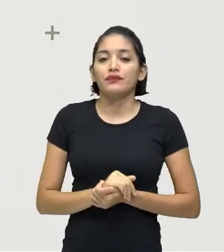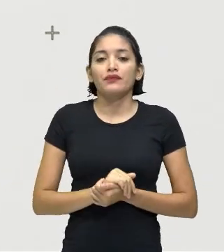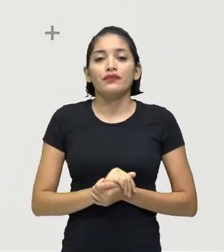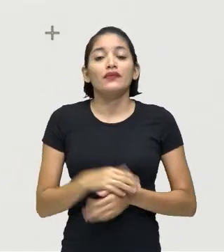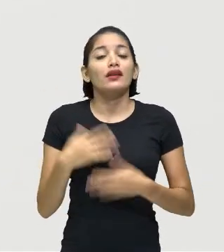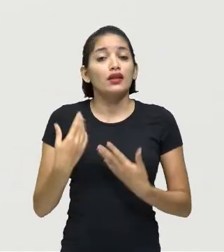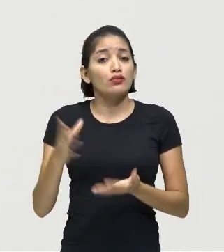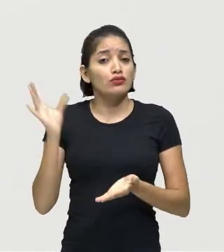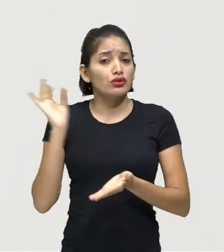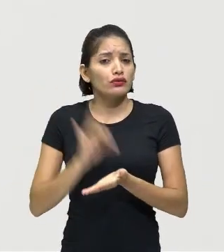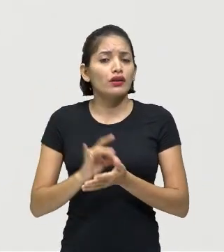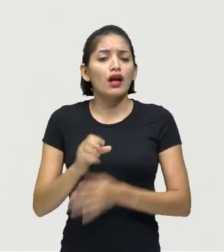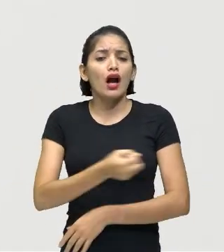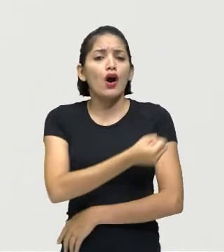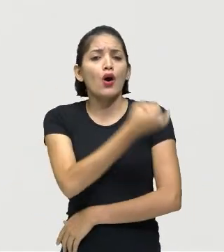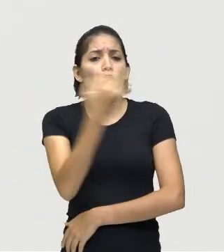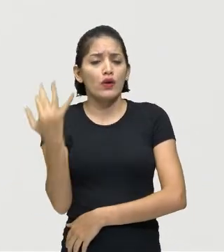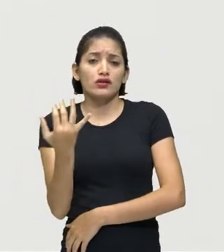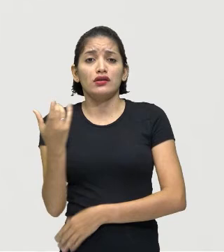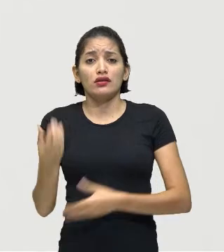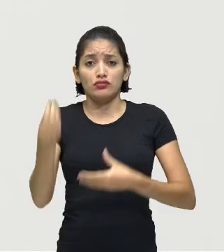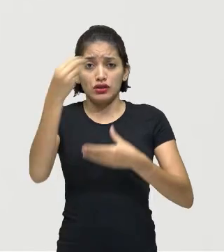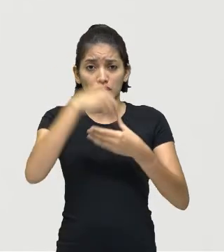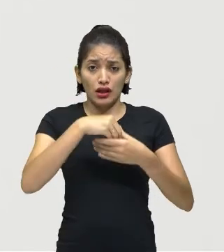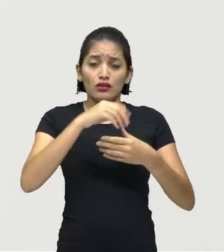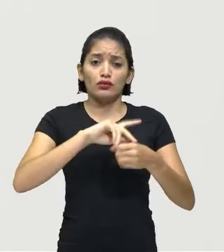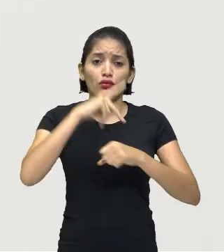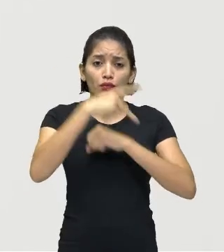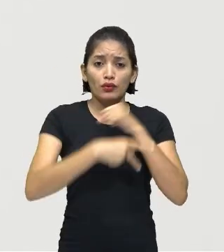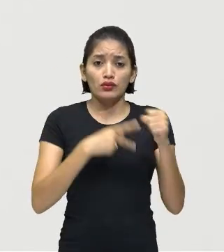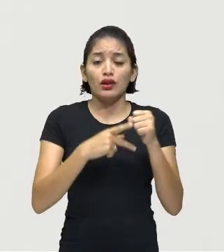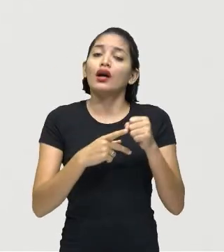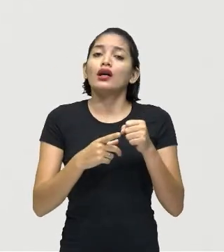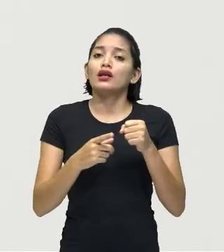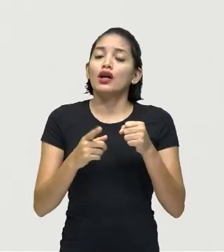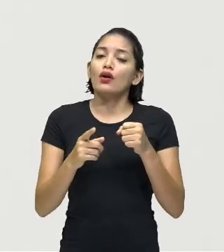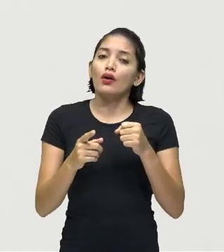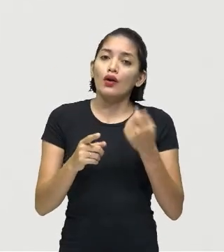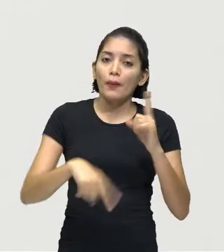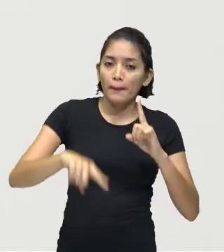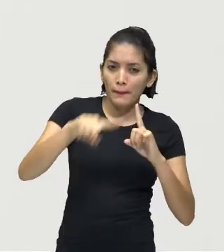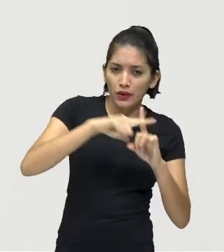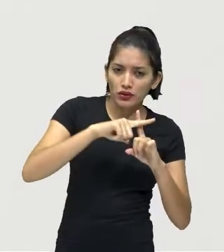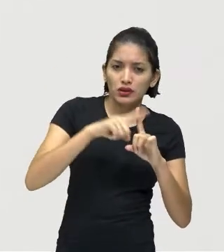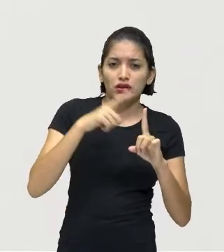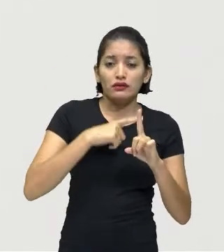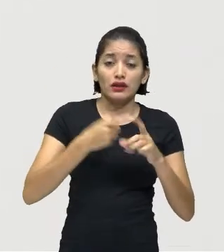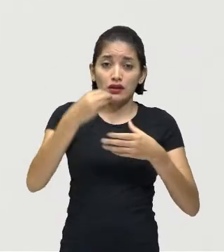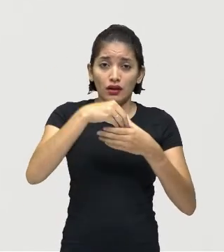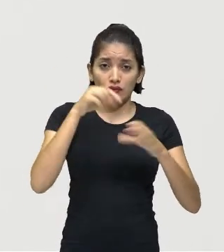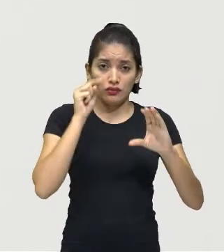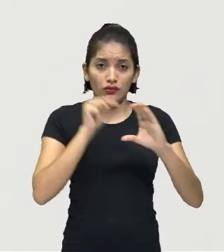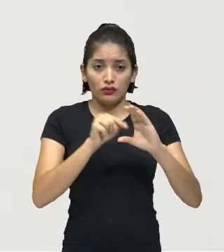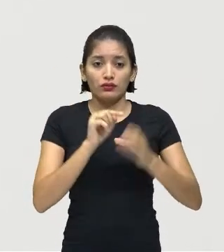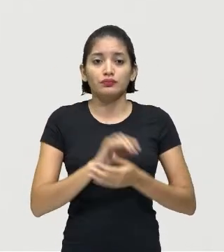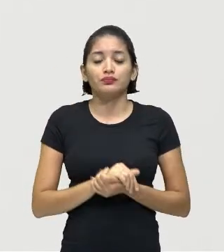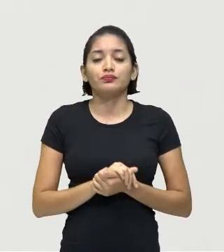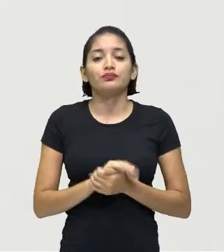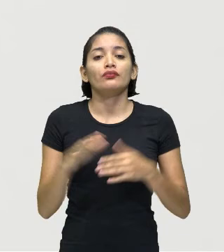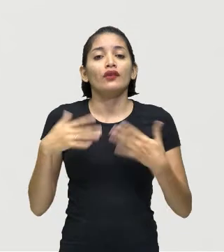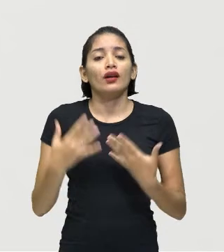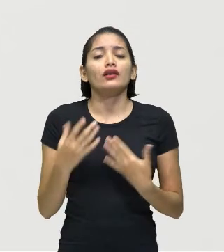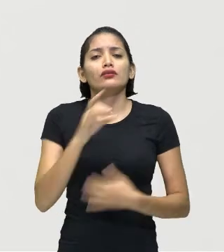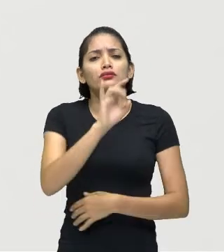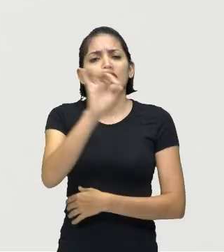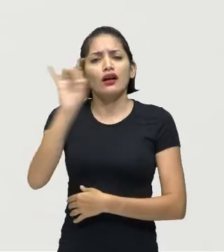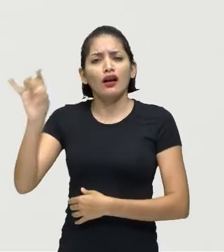na verdade, a quantidade de prótons, aquela carga positiva que o átomo possui em seu núcleo. Assim, cada